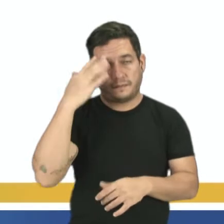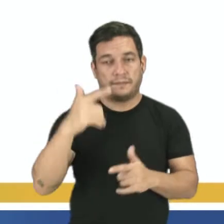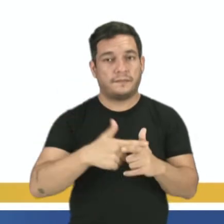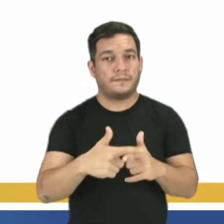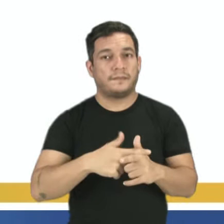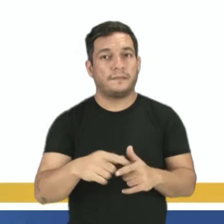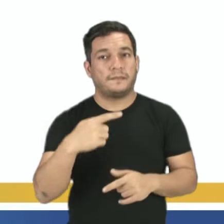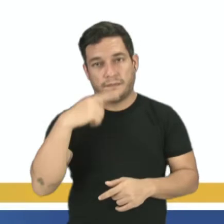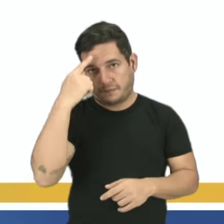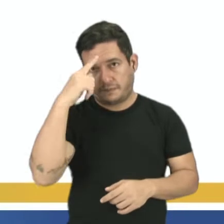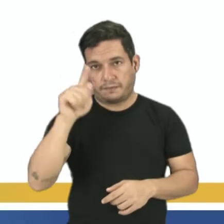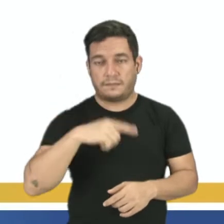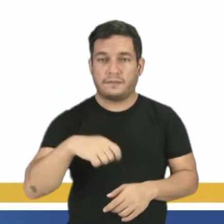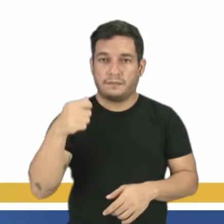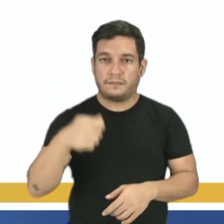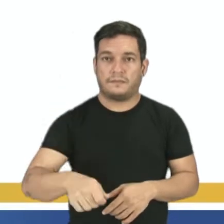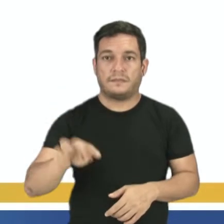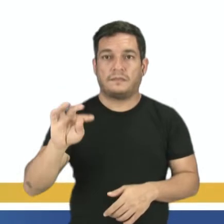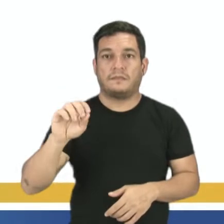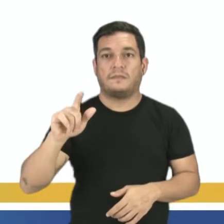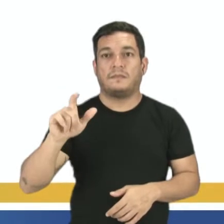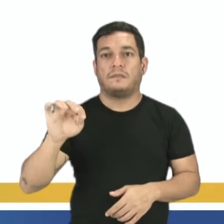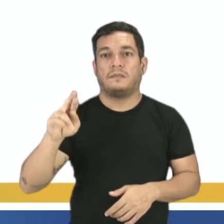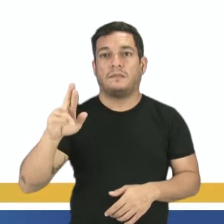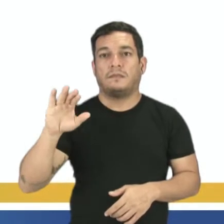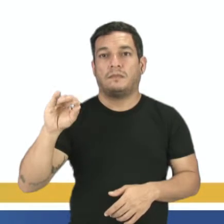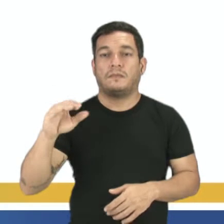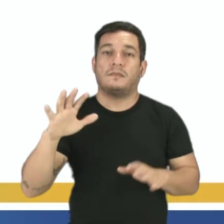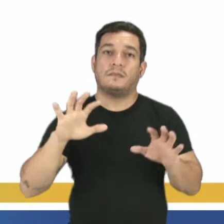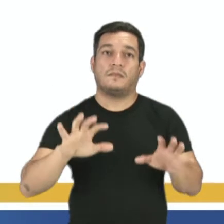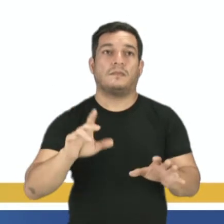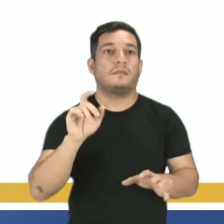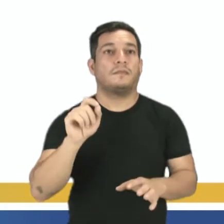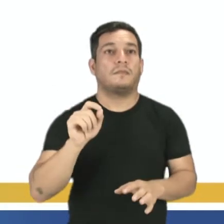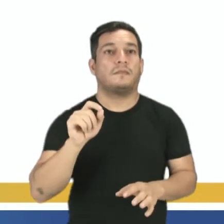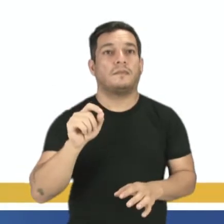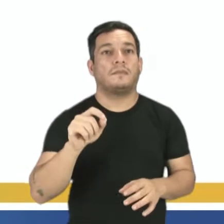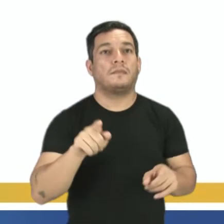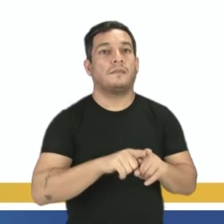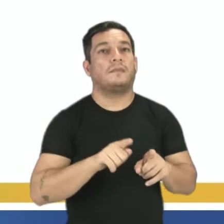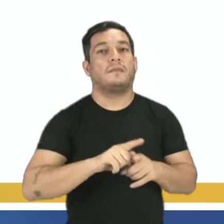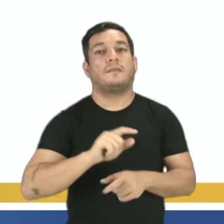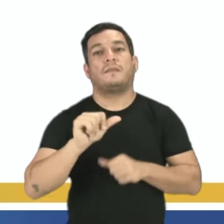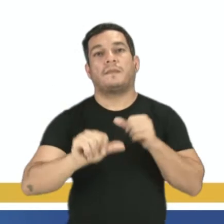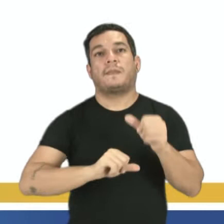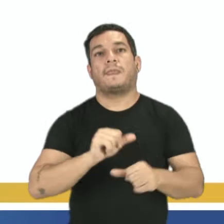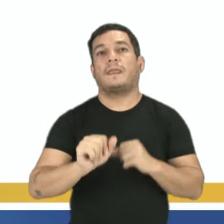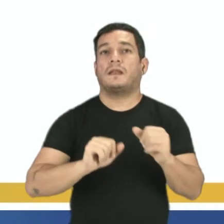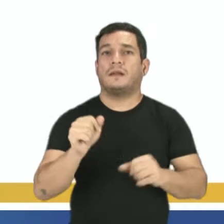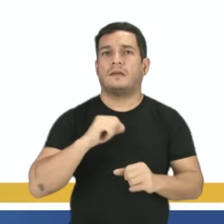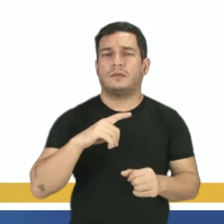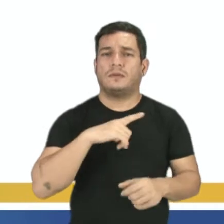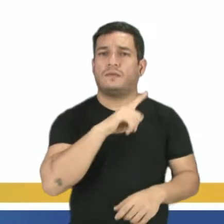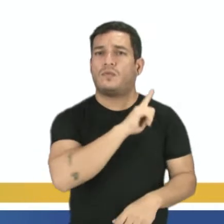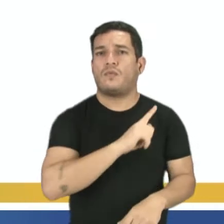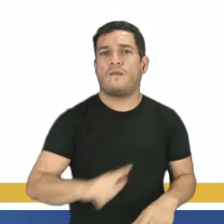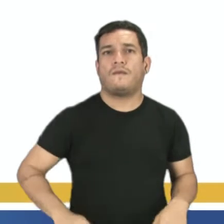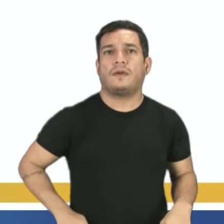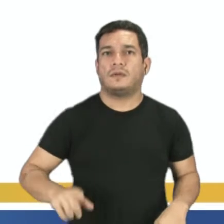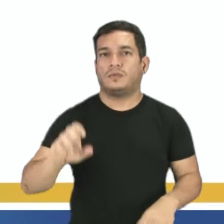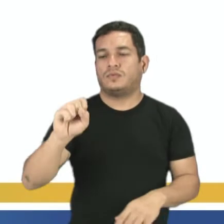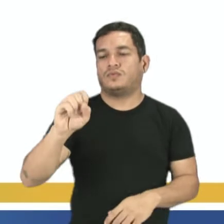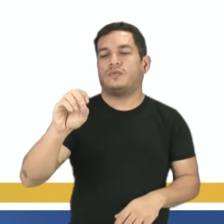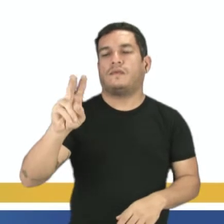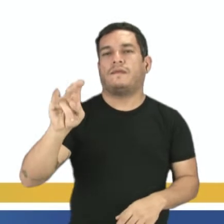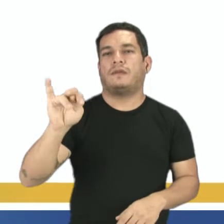país era a criação de um regime totalitário. Assim, foi a transformação pela qual passou os governos